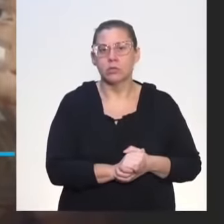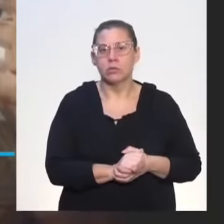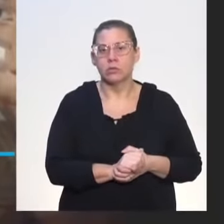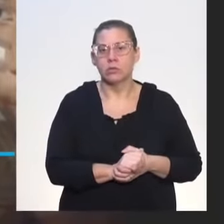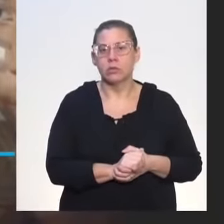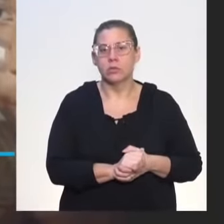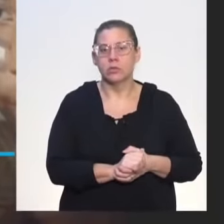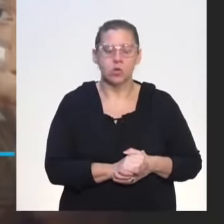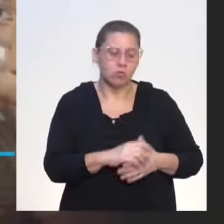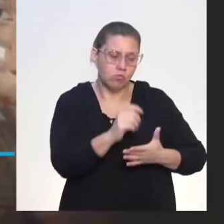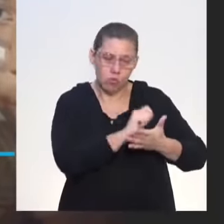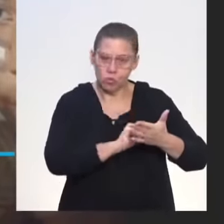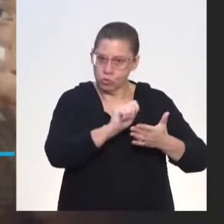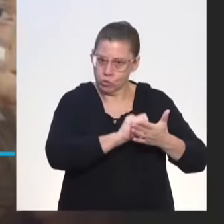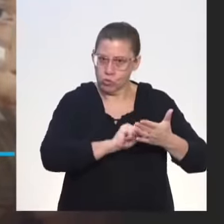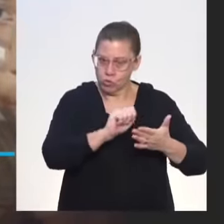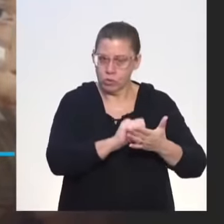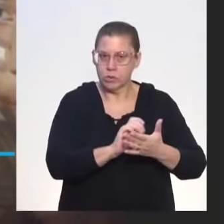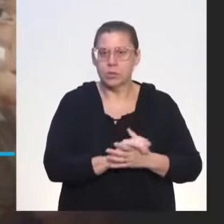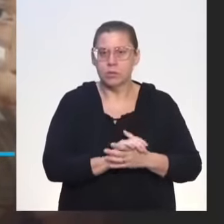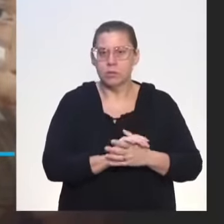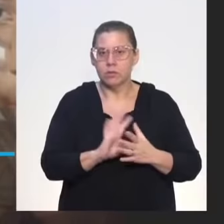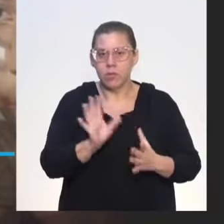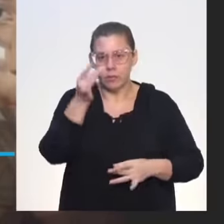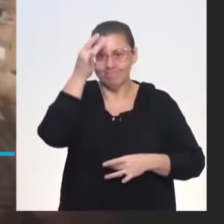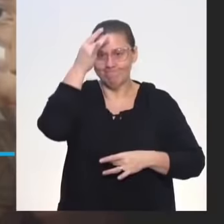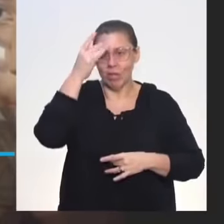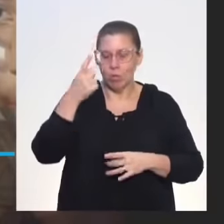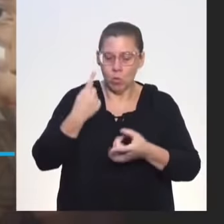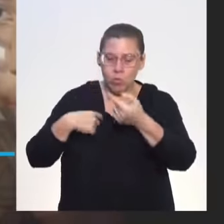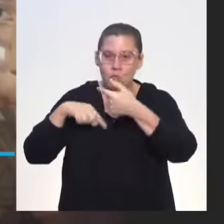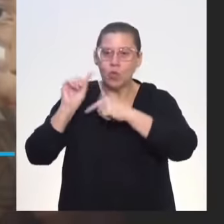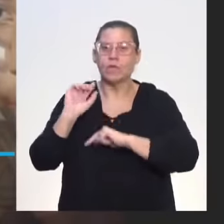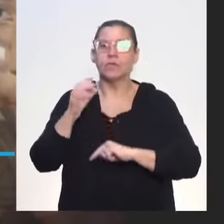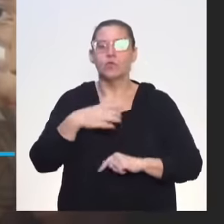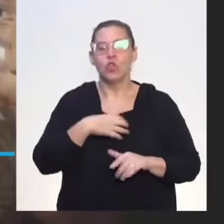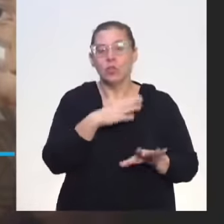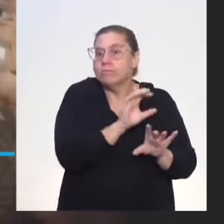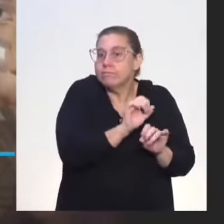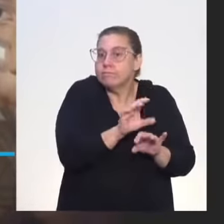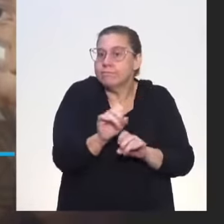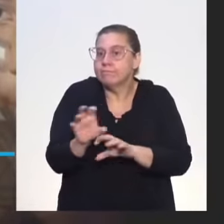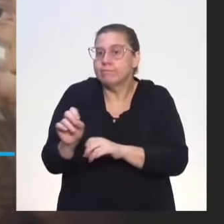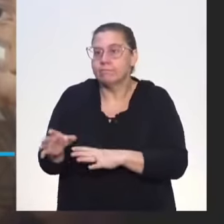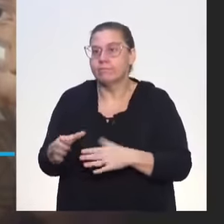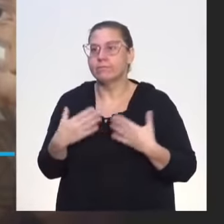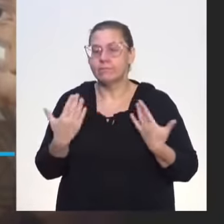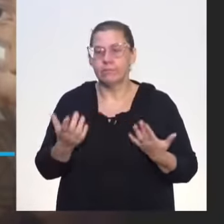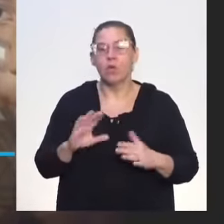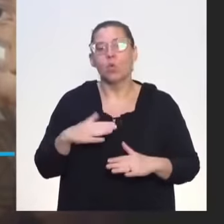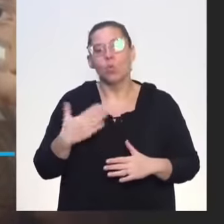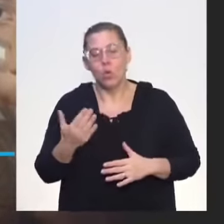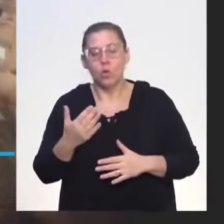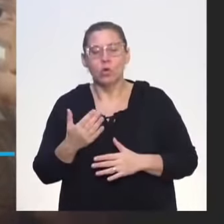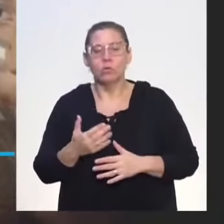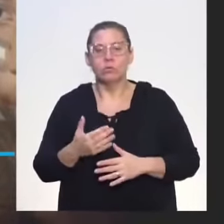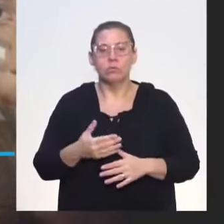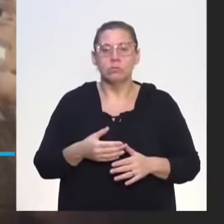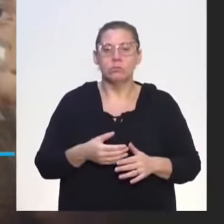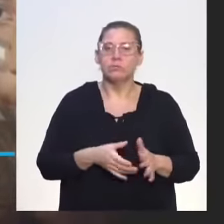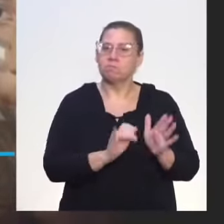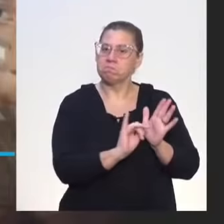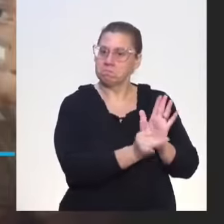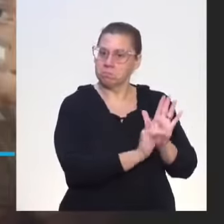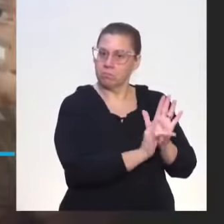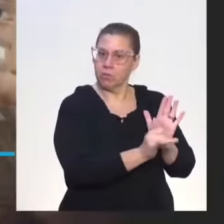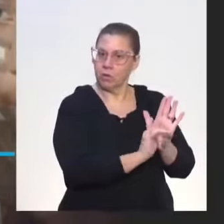contato com a escrita, elas acabam desenvolvendo como uma forma de educar. Então, quando a gente conta uma história